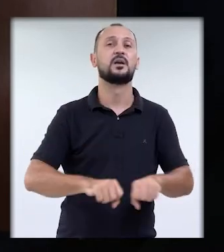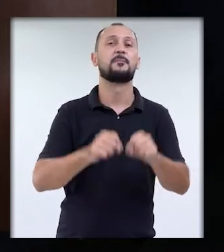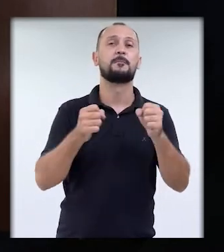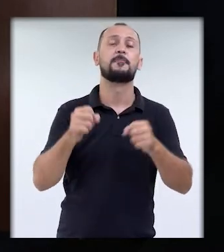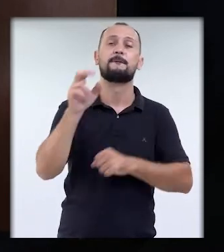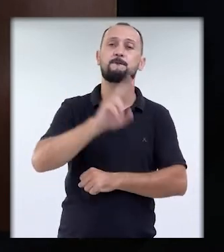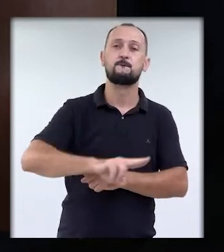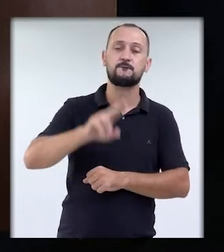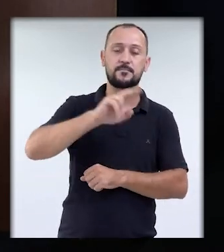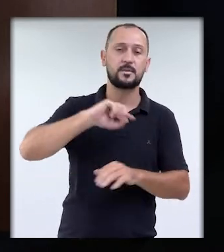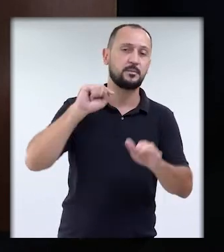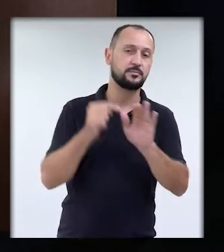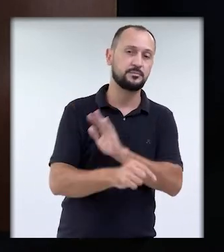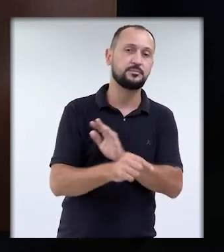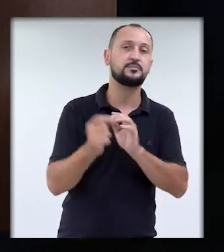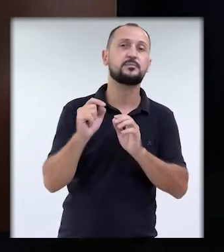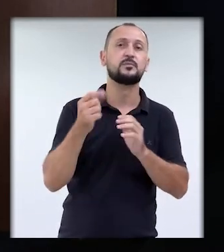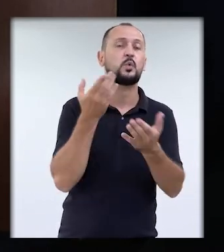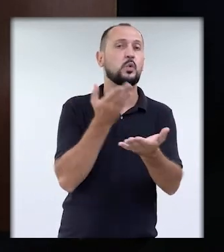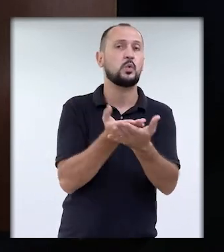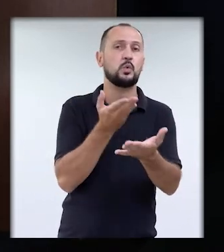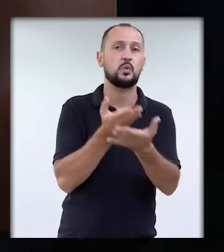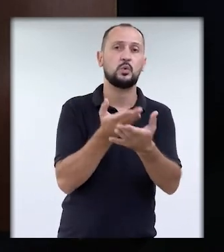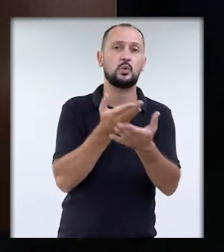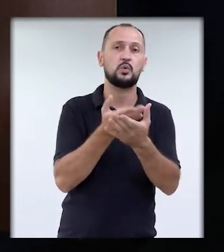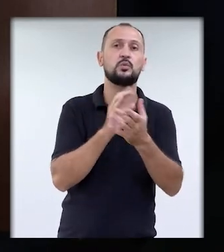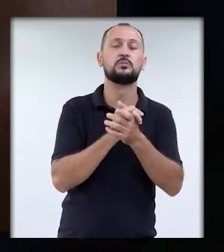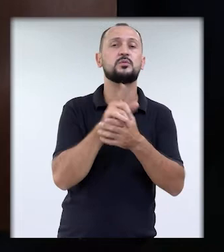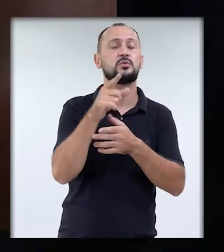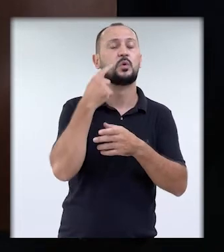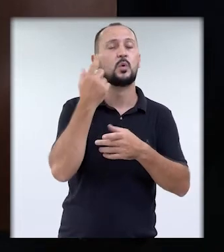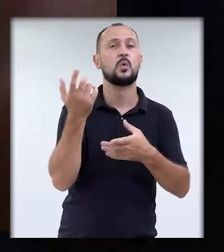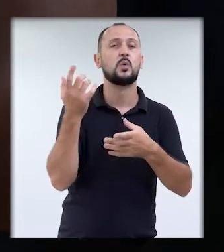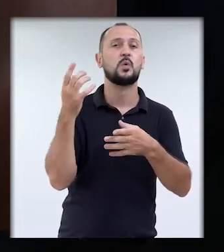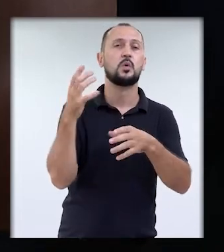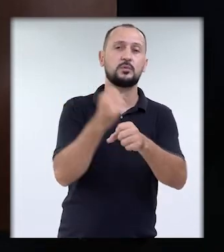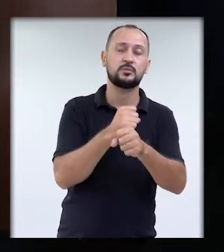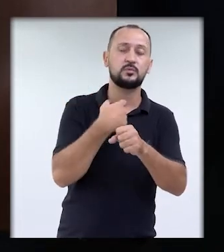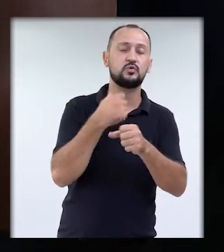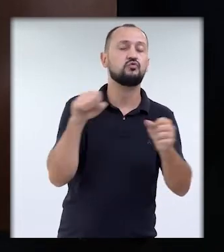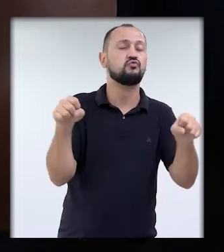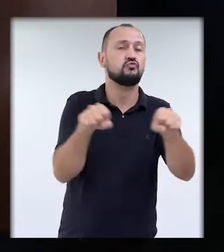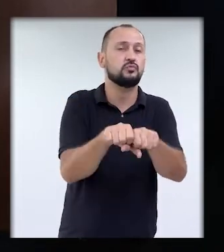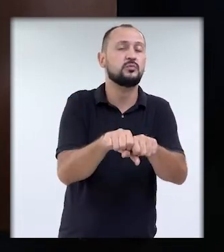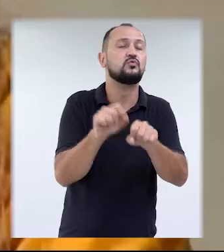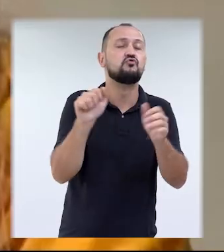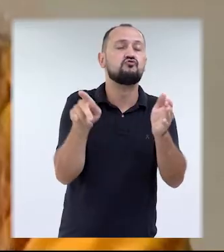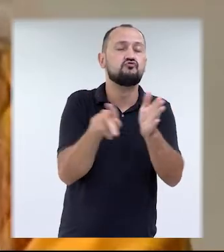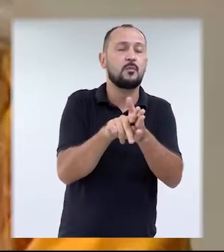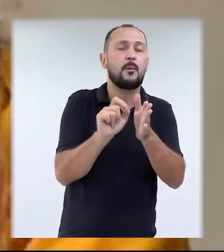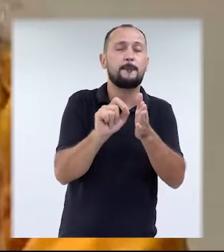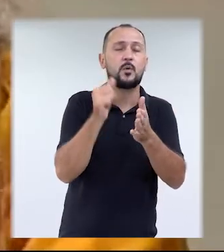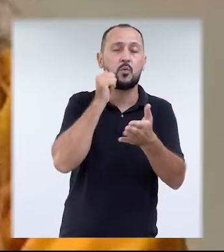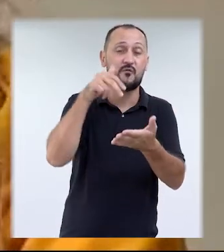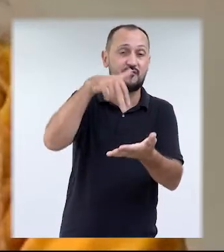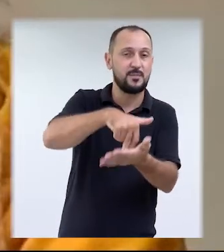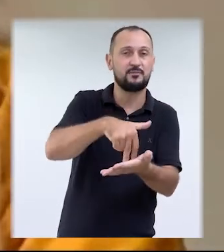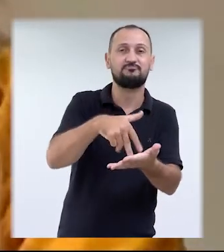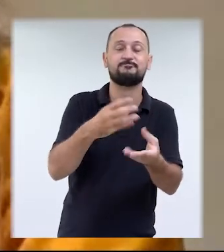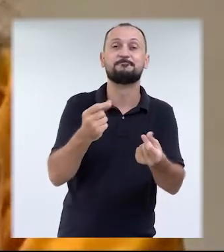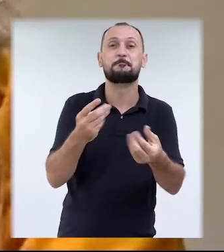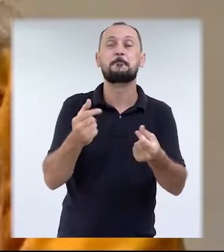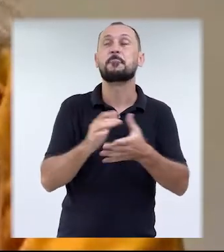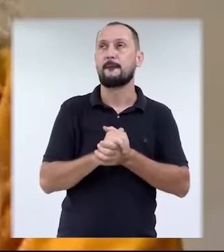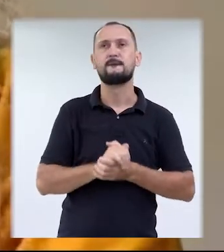foram quebrados a partir do seu mergulho nos estudos sobre a sua conexão com o feminino? Olha, muita coisa,